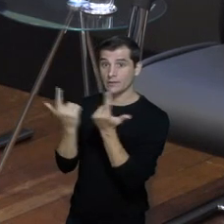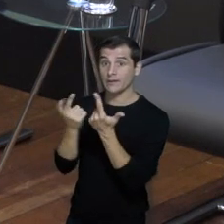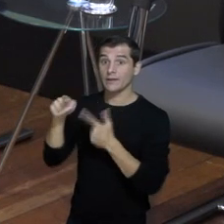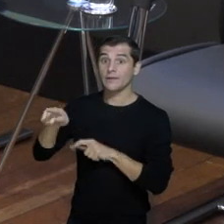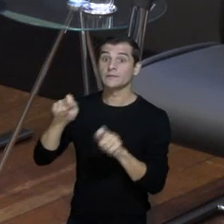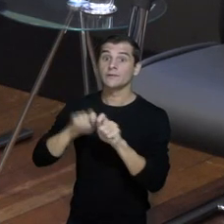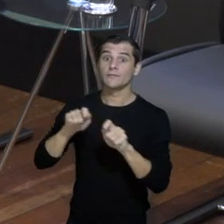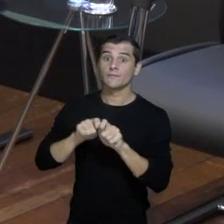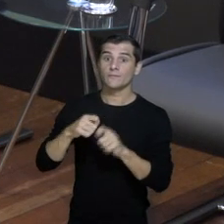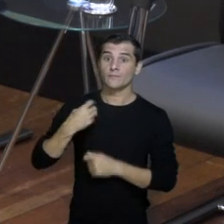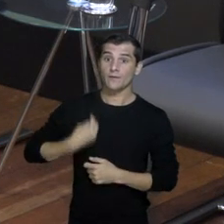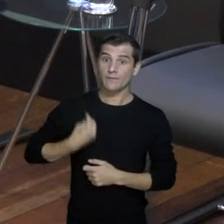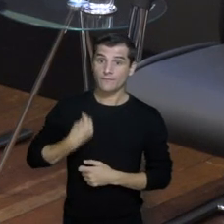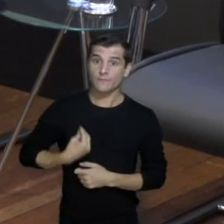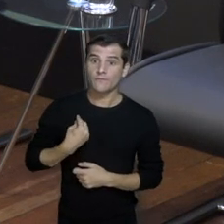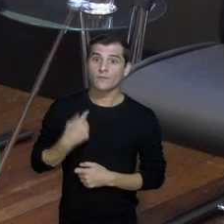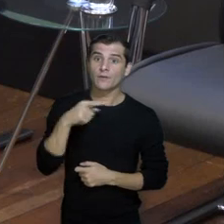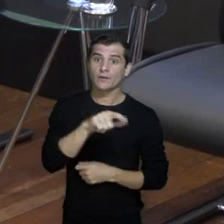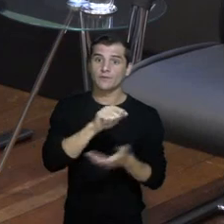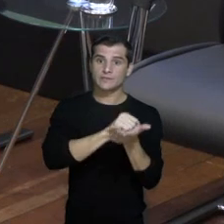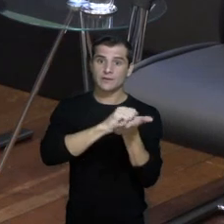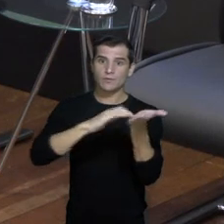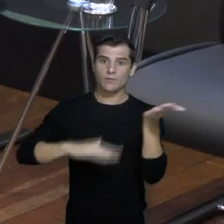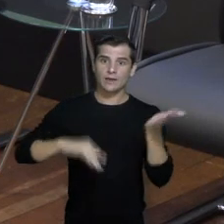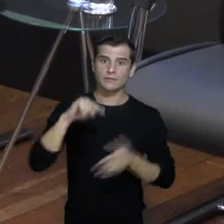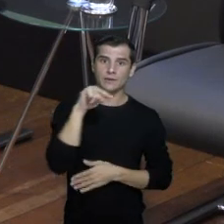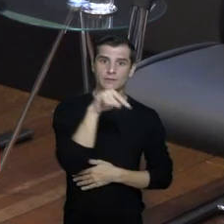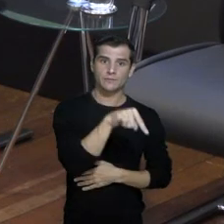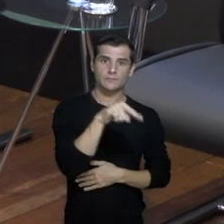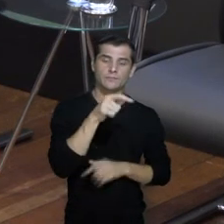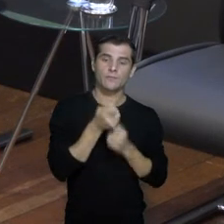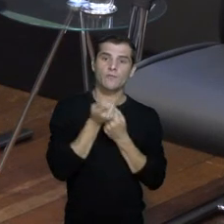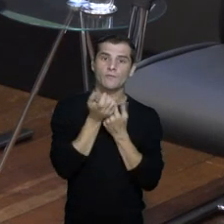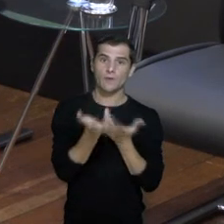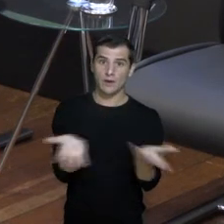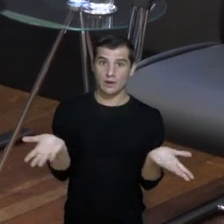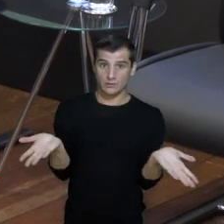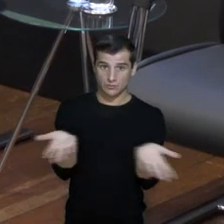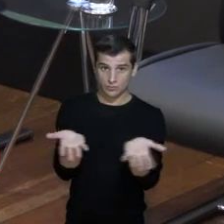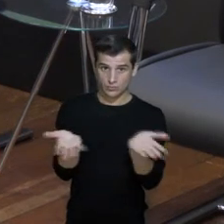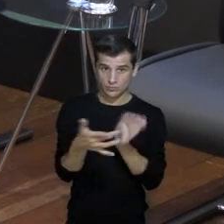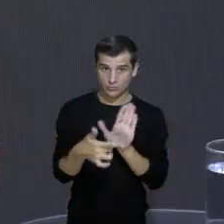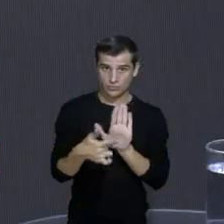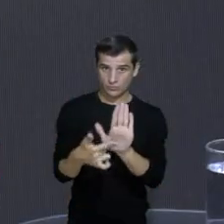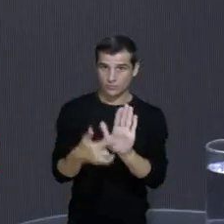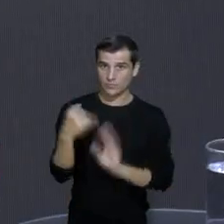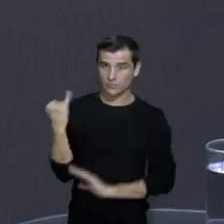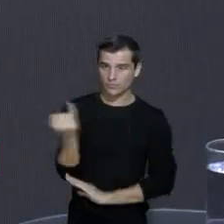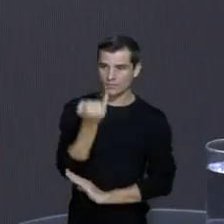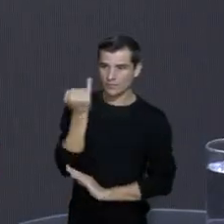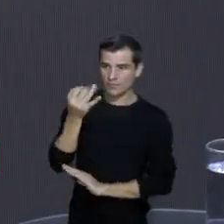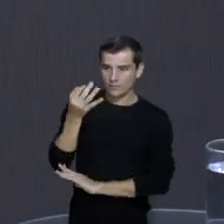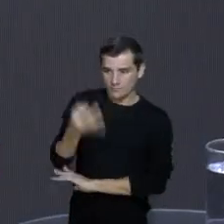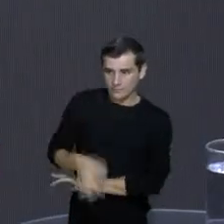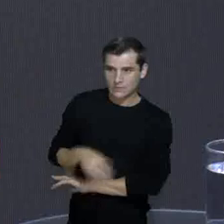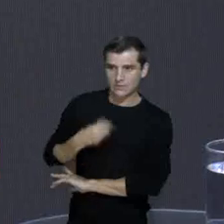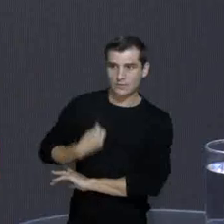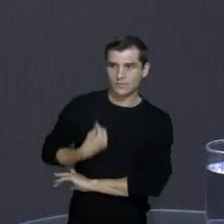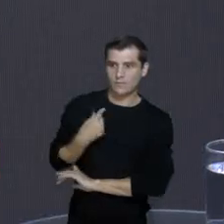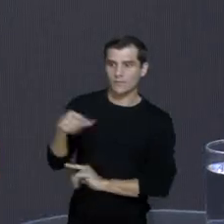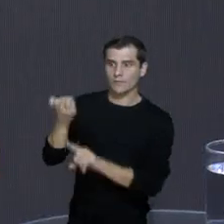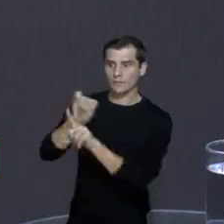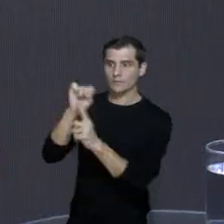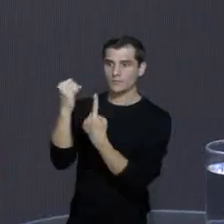eh tem uma atividade e que eu considero muito importante e certamente importante paraa sociedade que é